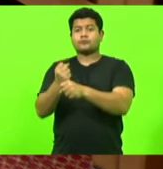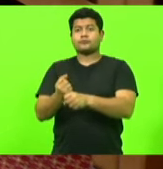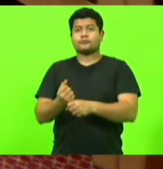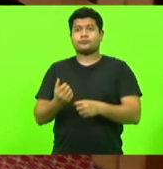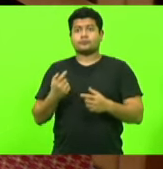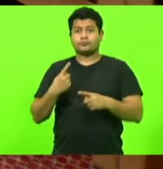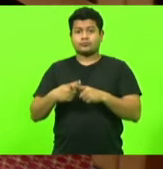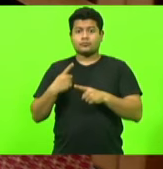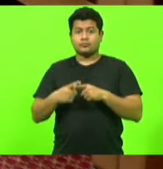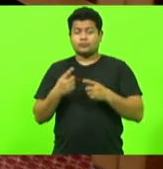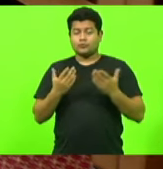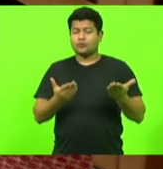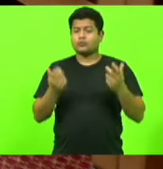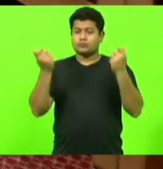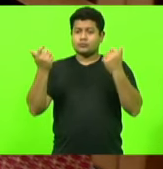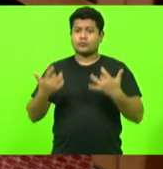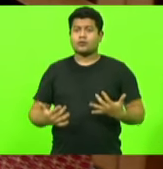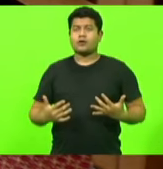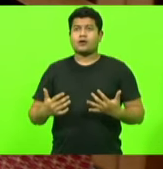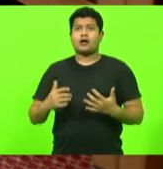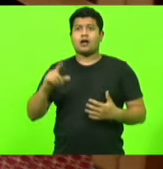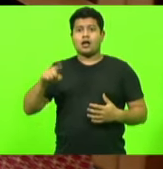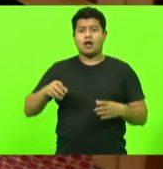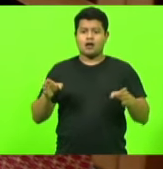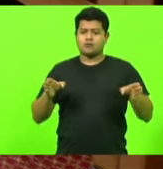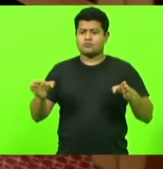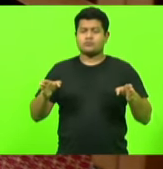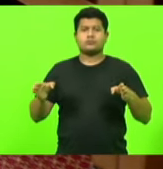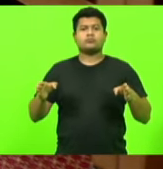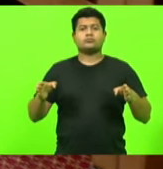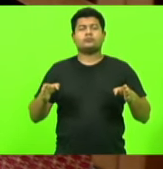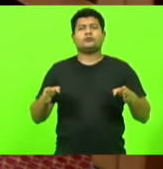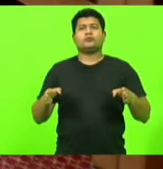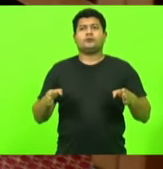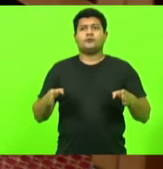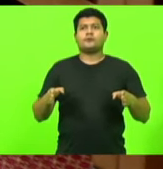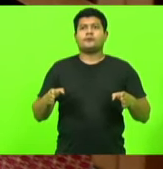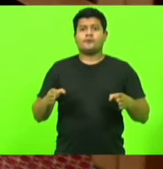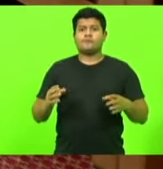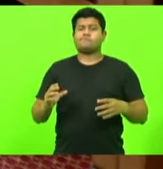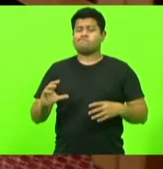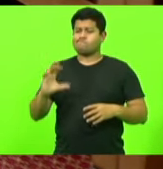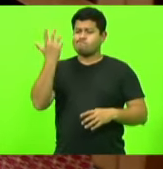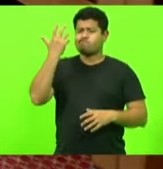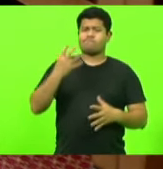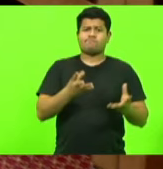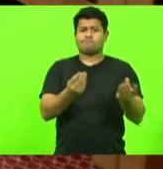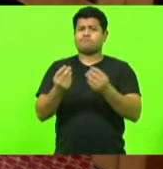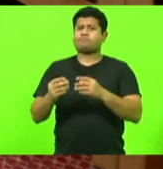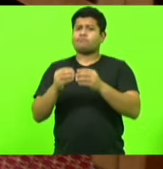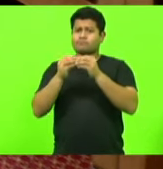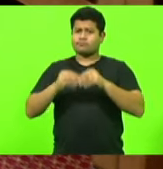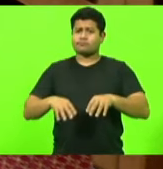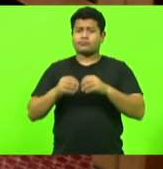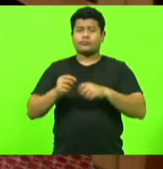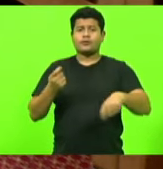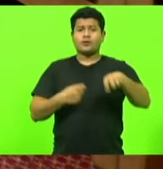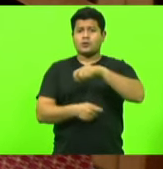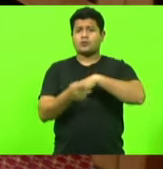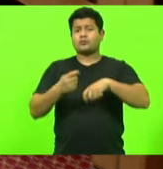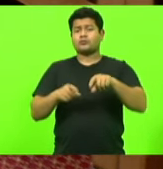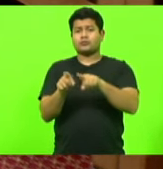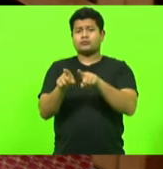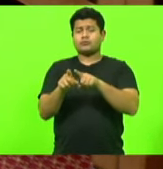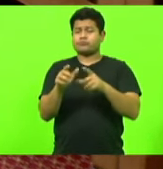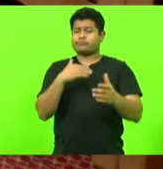com muita propriedade. É um trecho que vem causando muitos prejuízos econômicos e também de